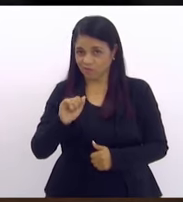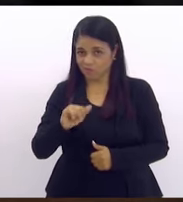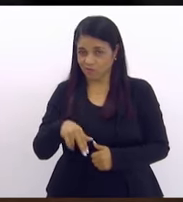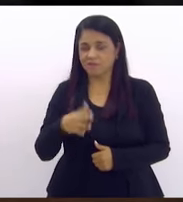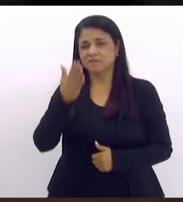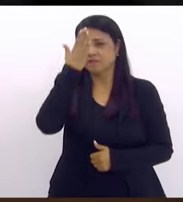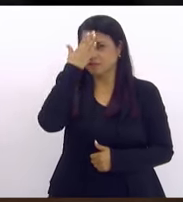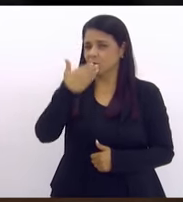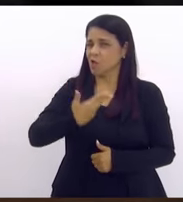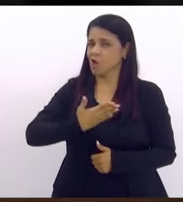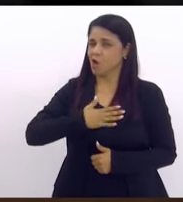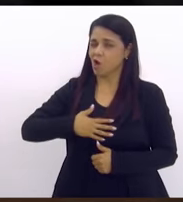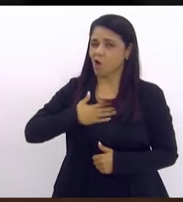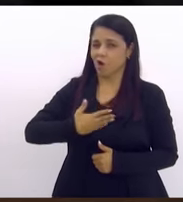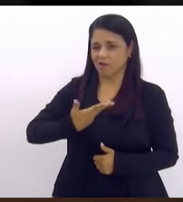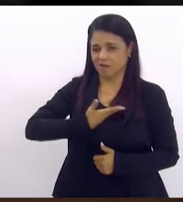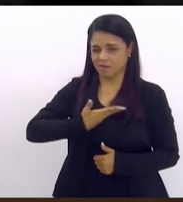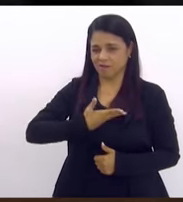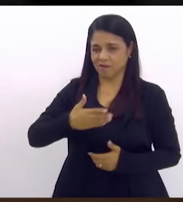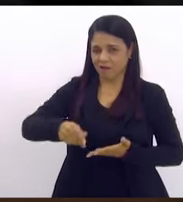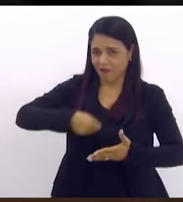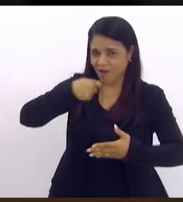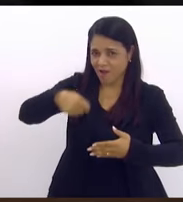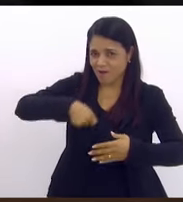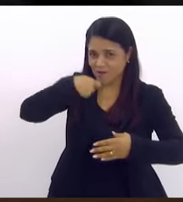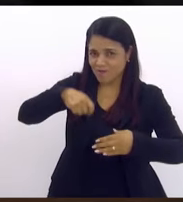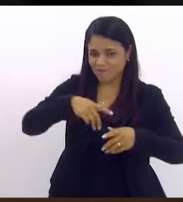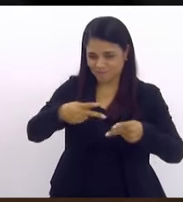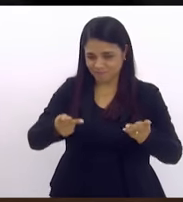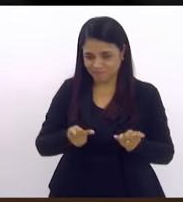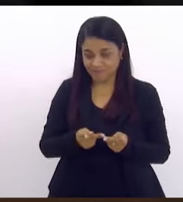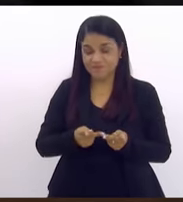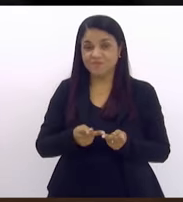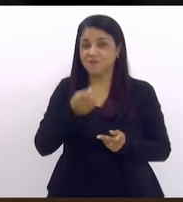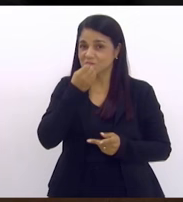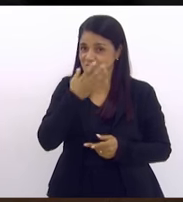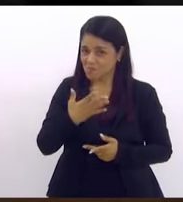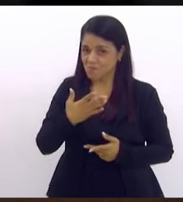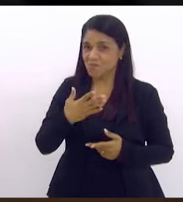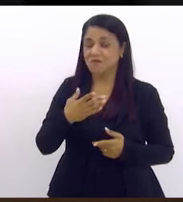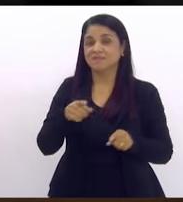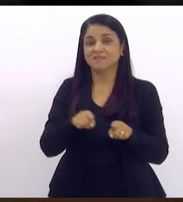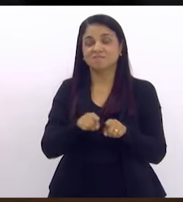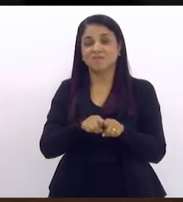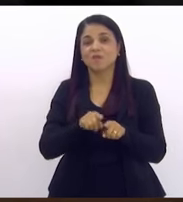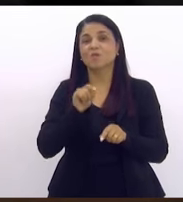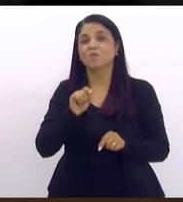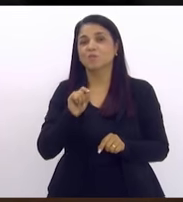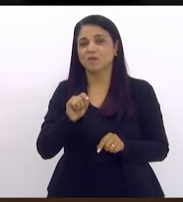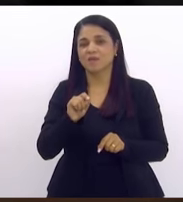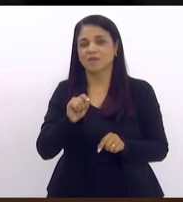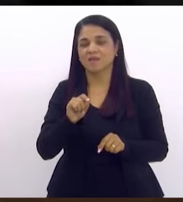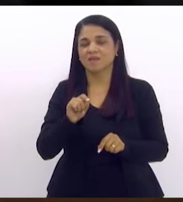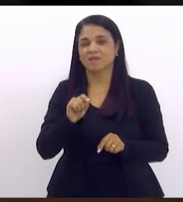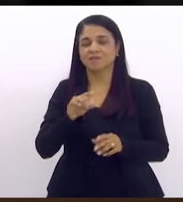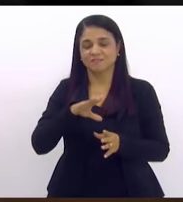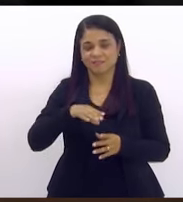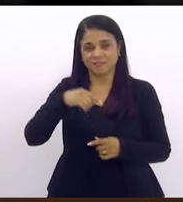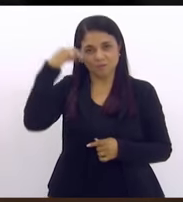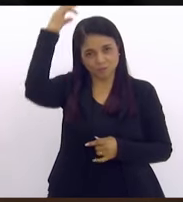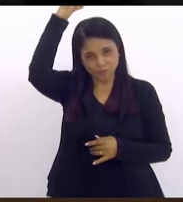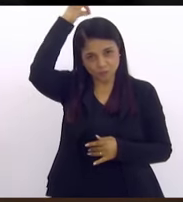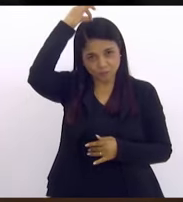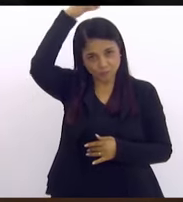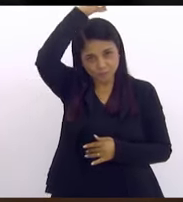amigos a mesa alimenta-se da boa comida e também daquilo que o engrandece e nutre seu espírito a